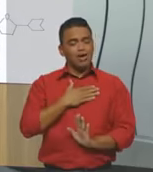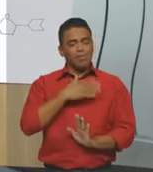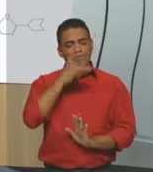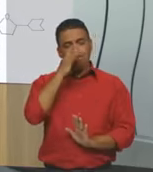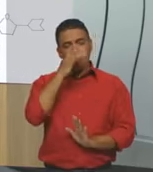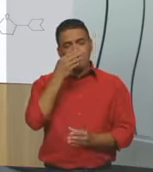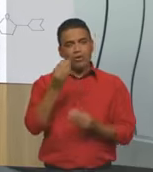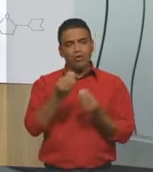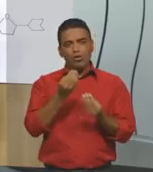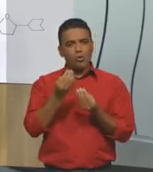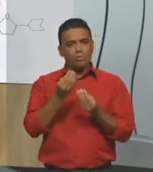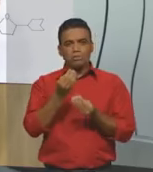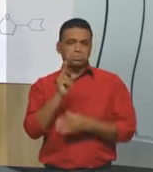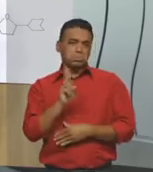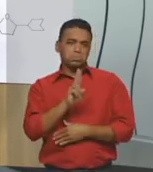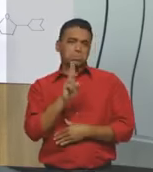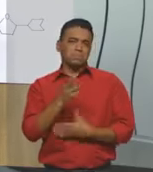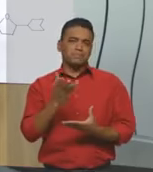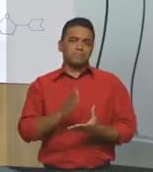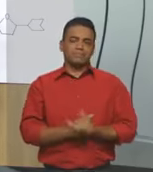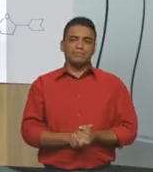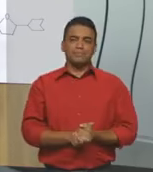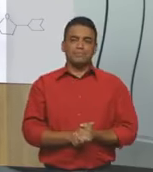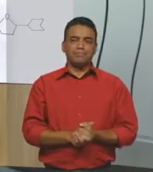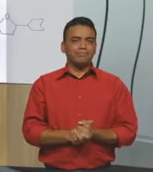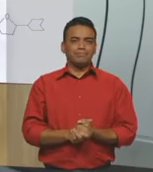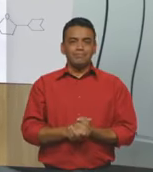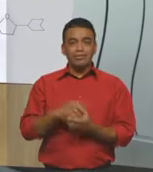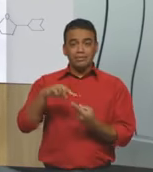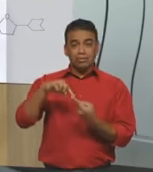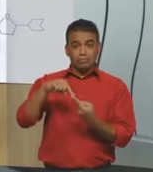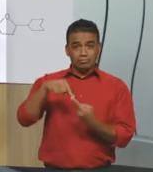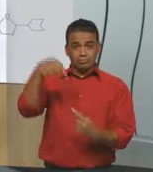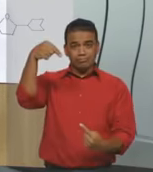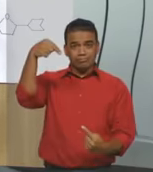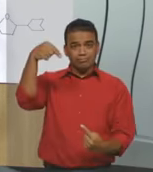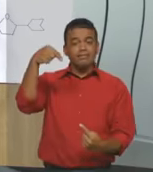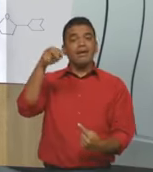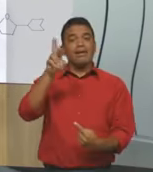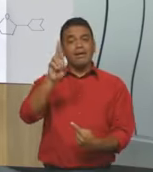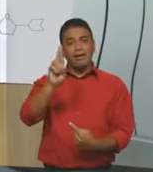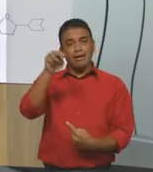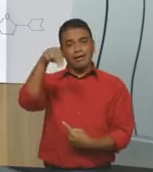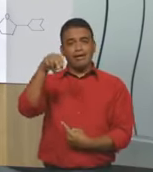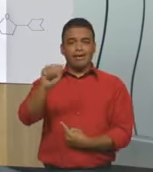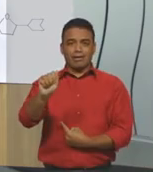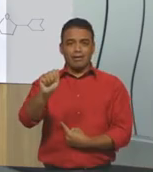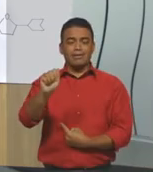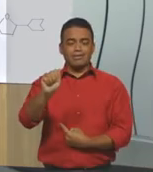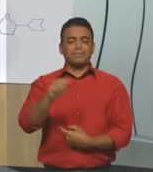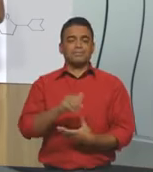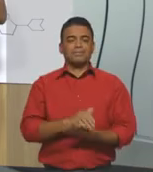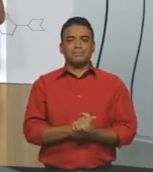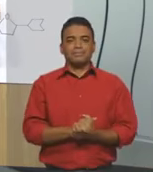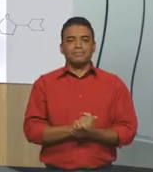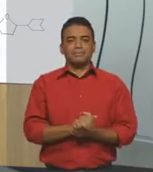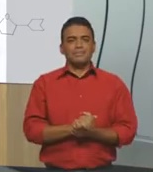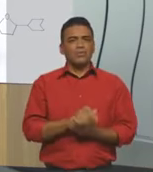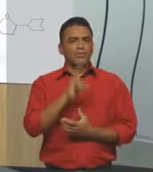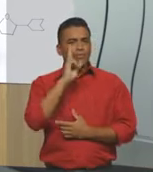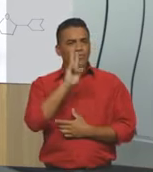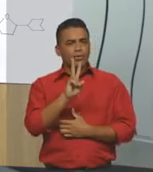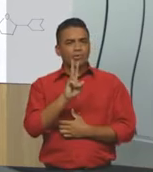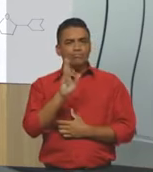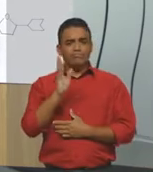frente como que isso vai funcionar. E aqui a simples fita, que é uma molécula, então, de RNA. Então, vimos as